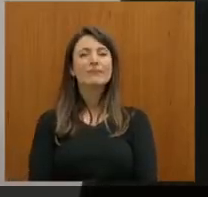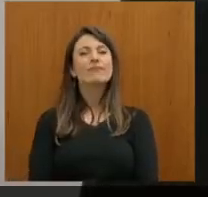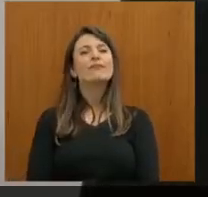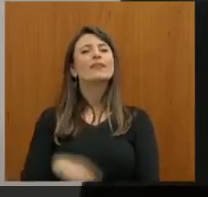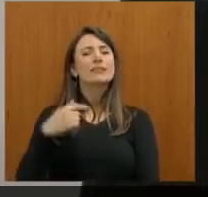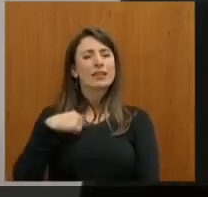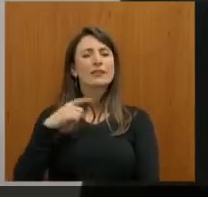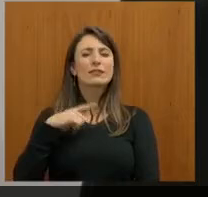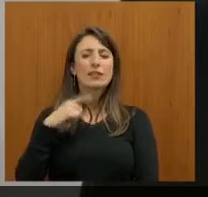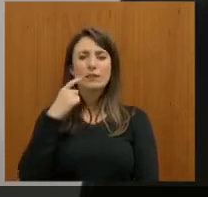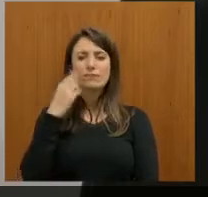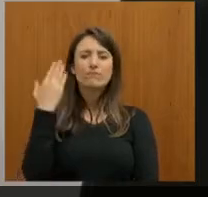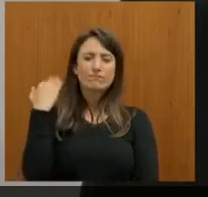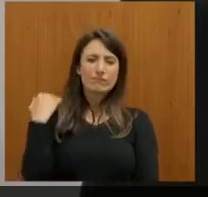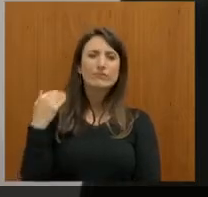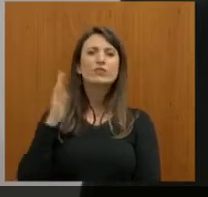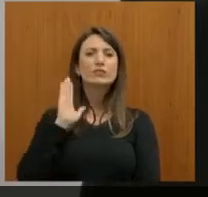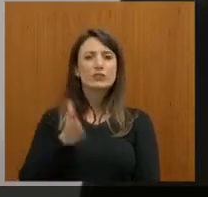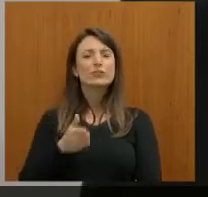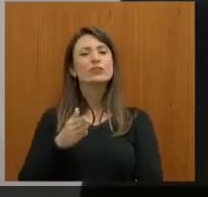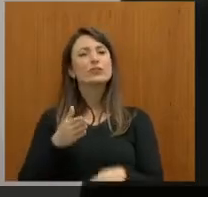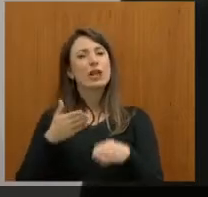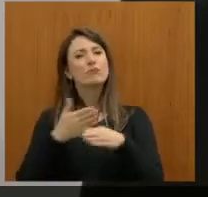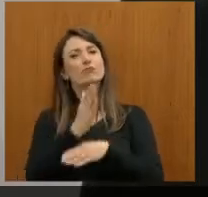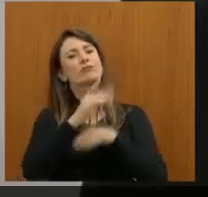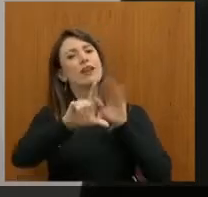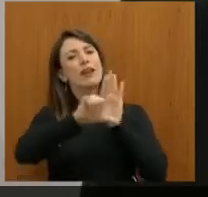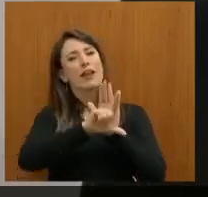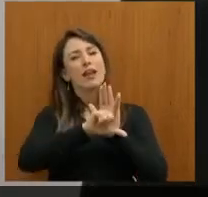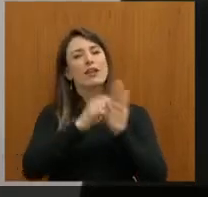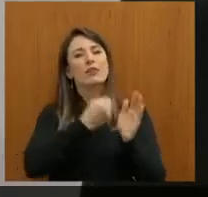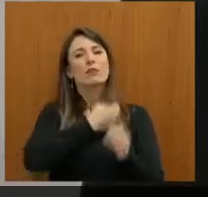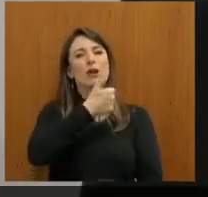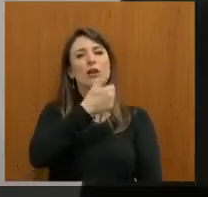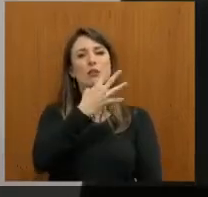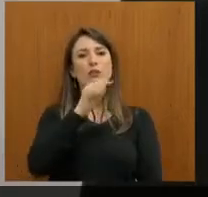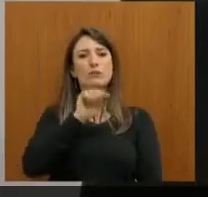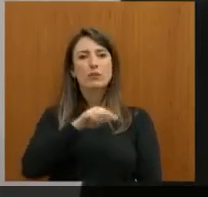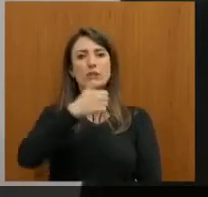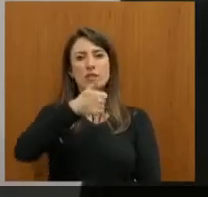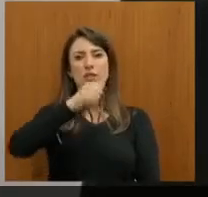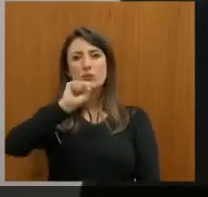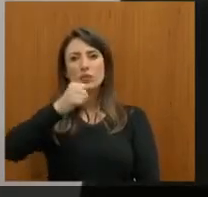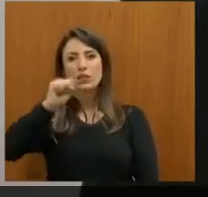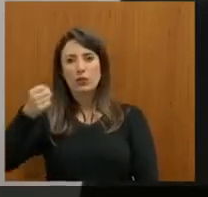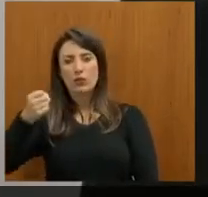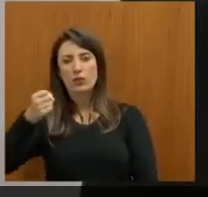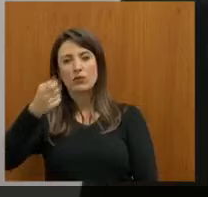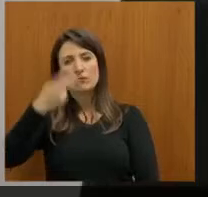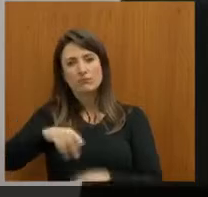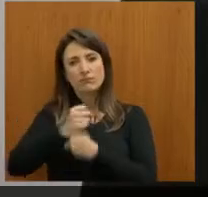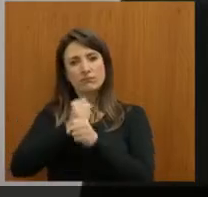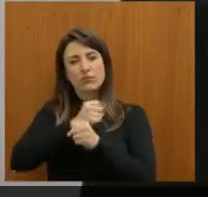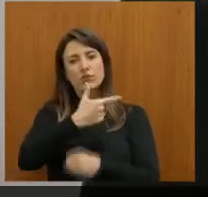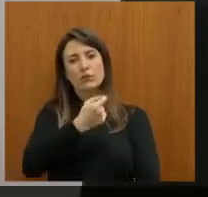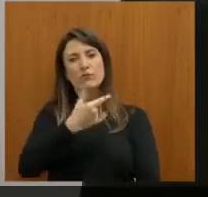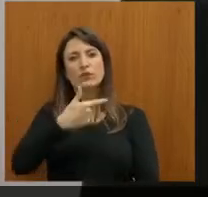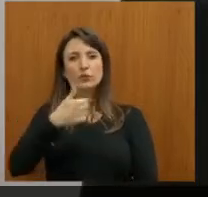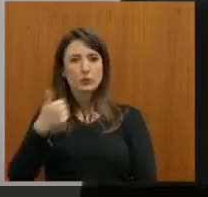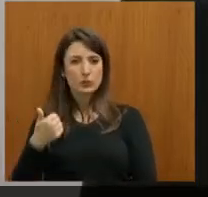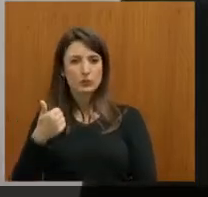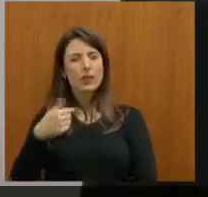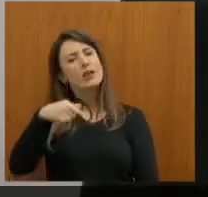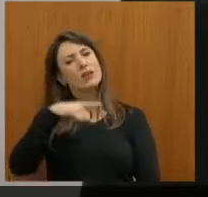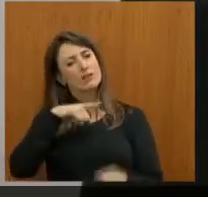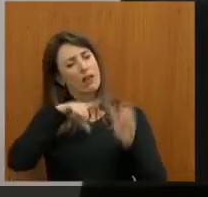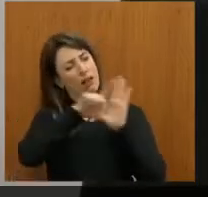recentemente foi sancionada a Lei 14.188 de 2021 que entre outras